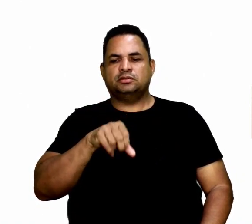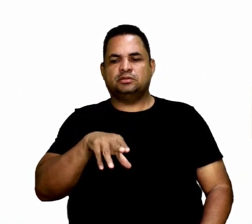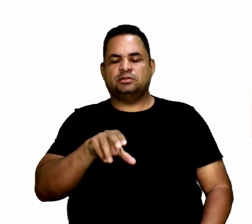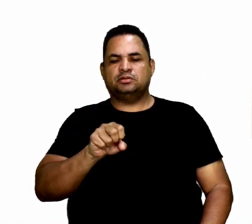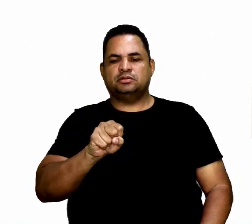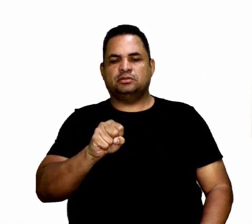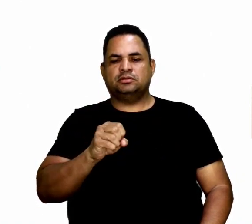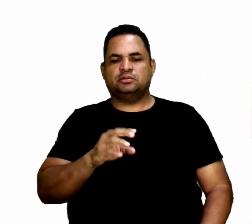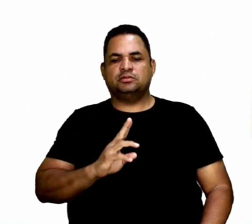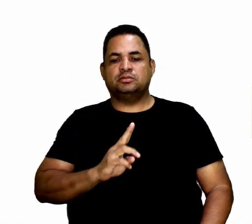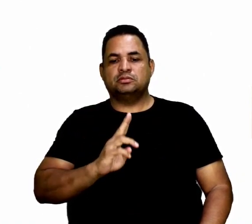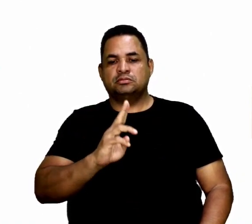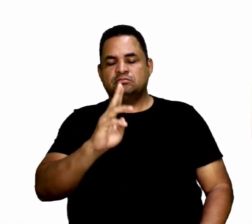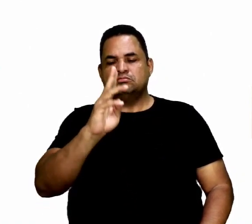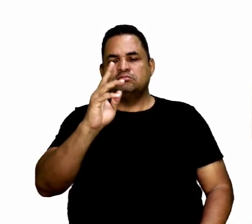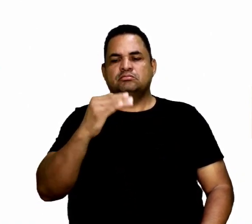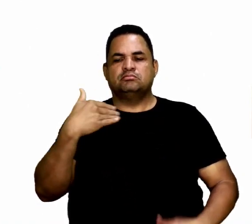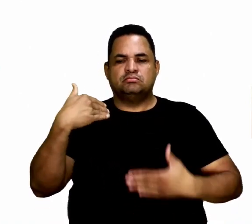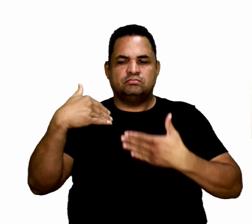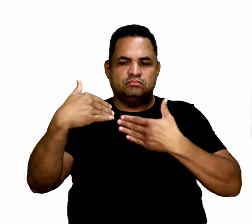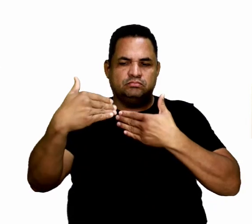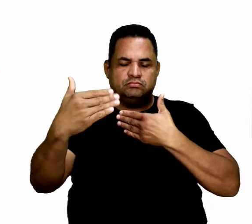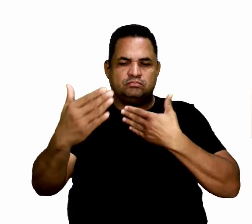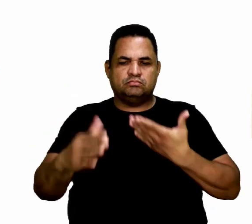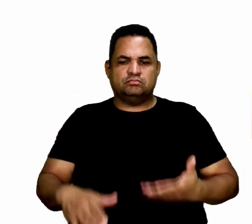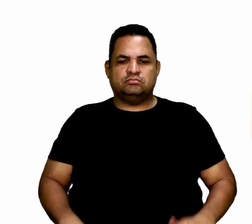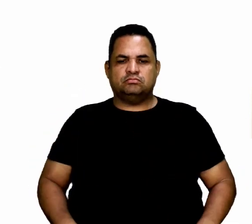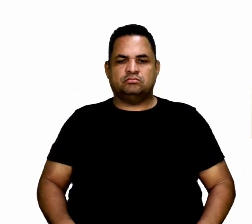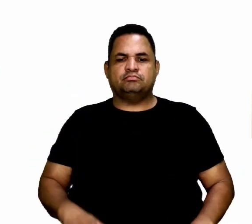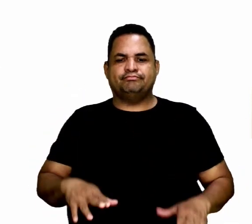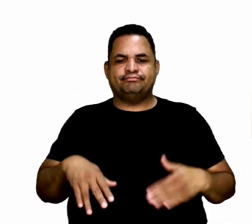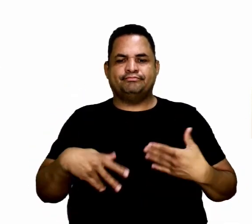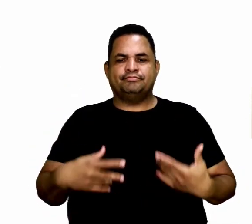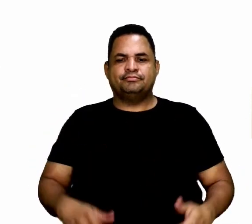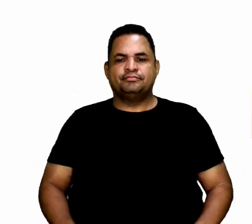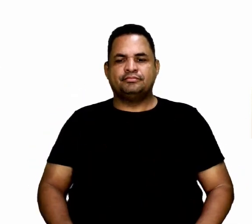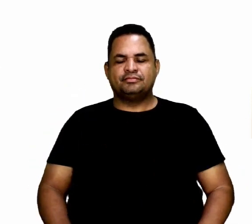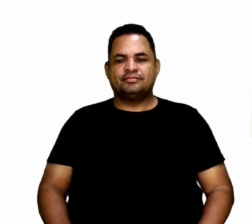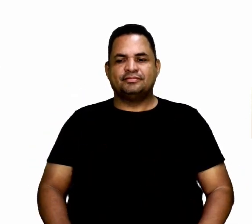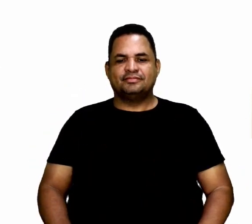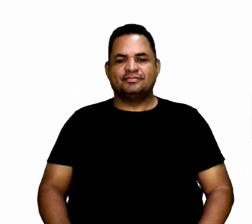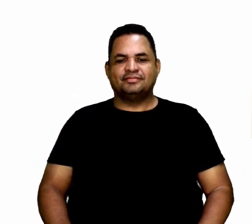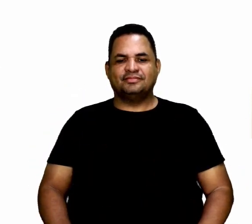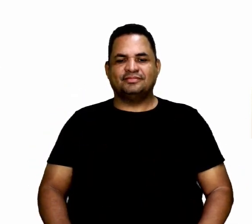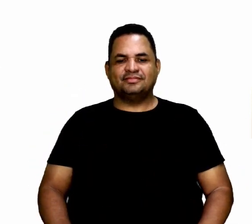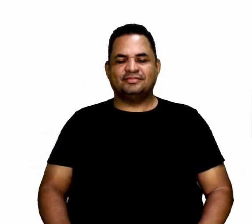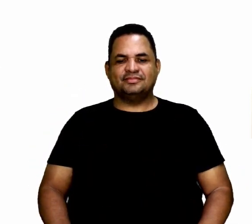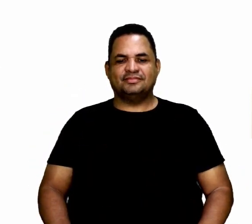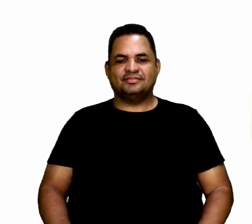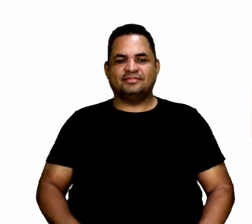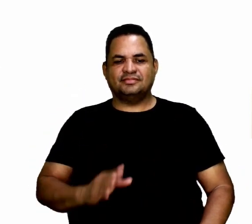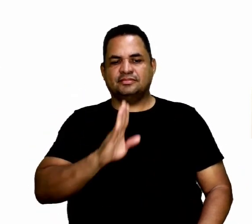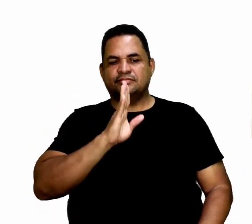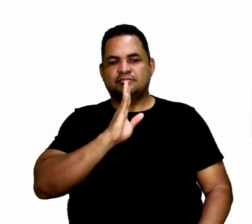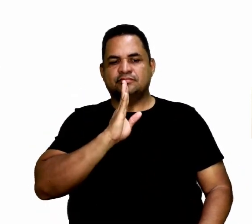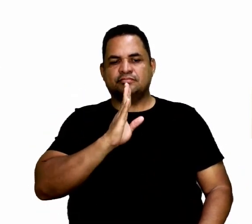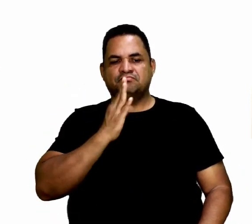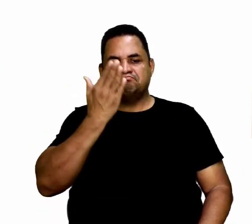que durante muito tempo, né? Eu não vou colocar aqui para não riscar em cima do meu amigo Sam. Elas foram conhecidas